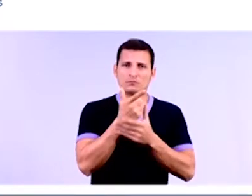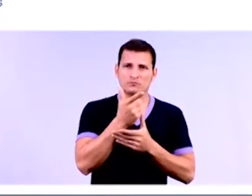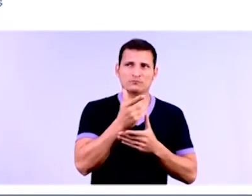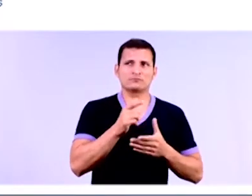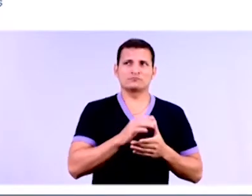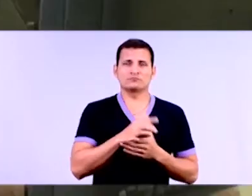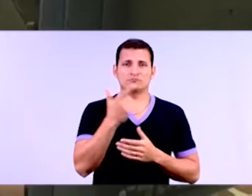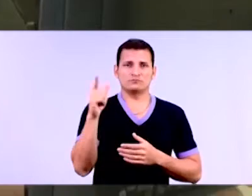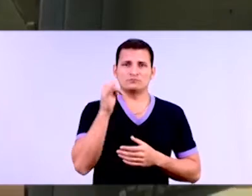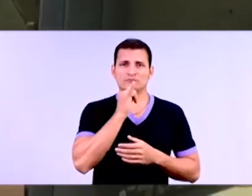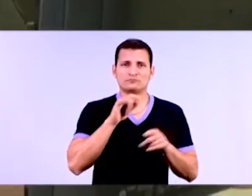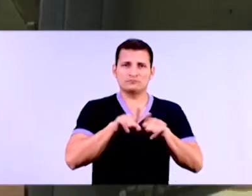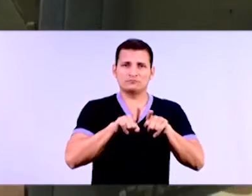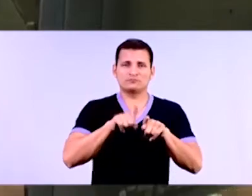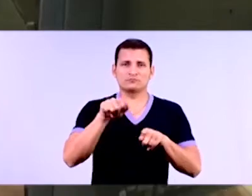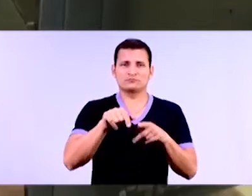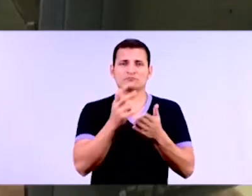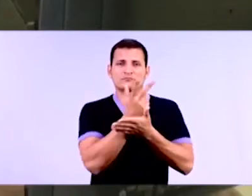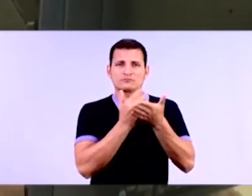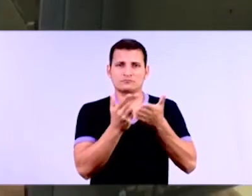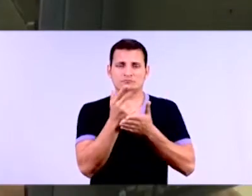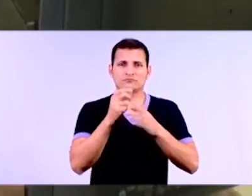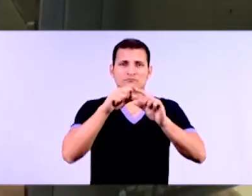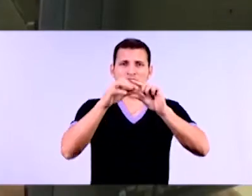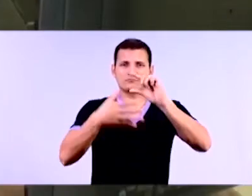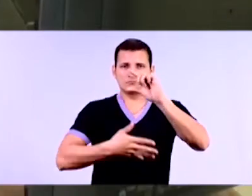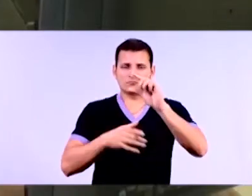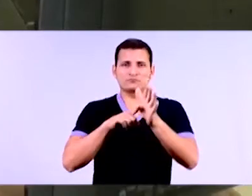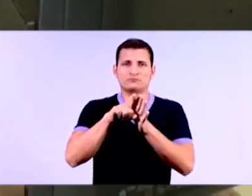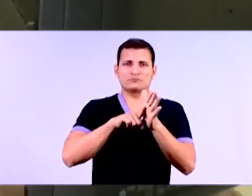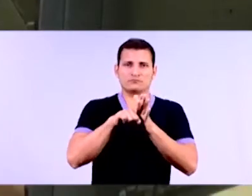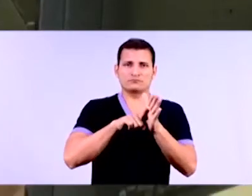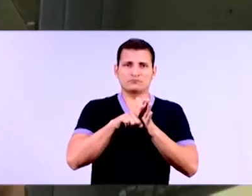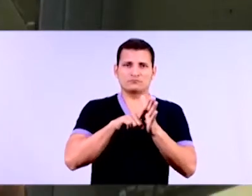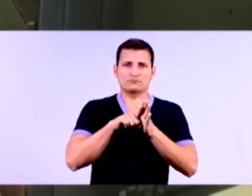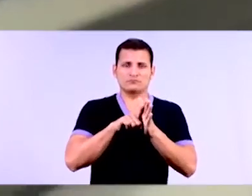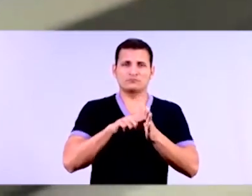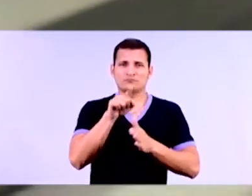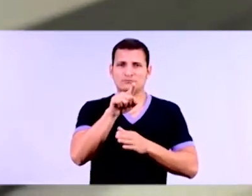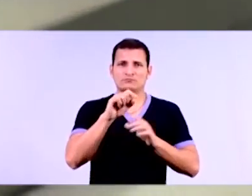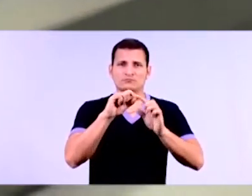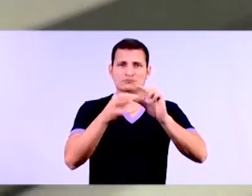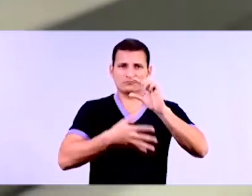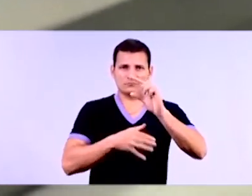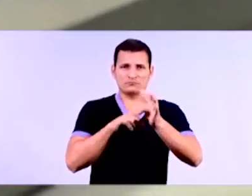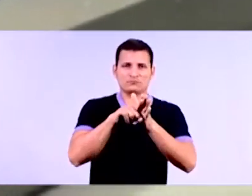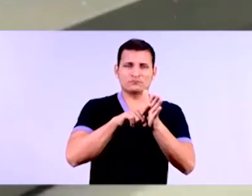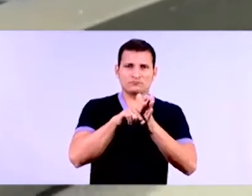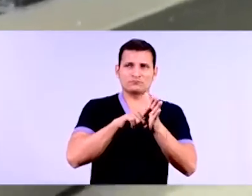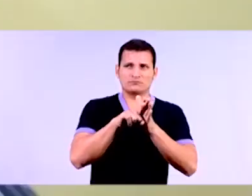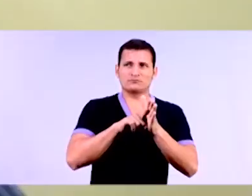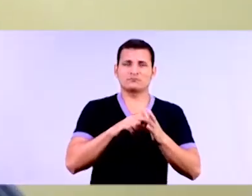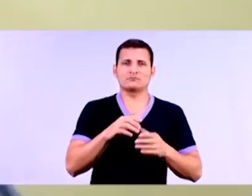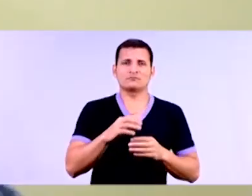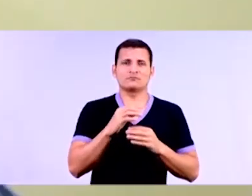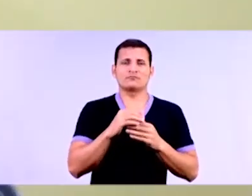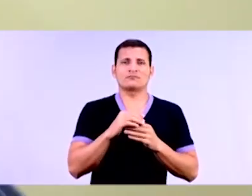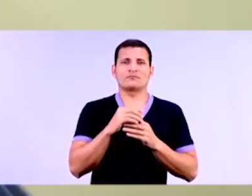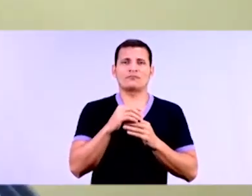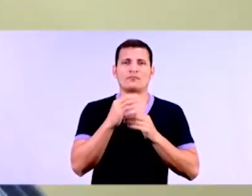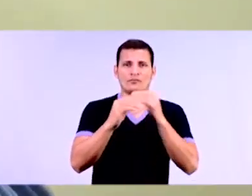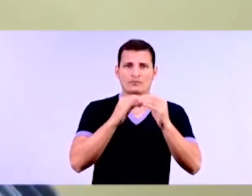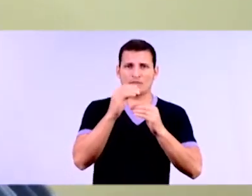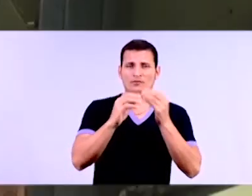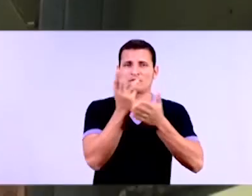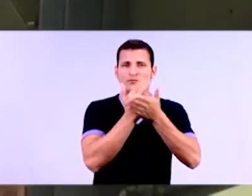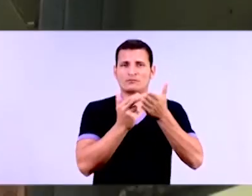Outro exemplo também é pesquisar imagens no Google. Quando você pesquisa imagens no Google, o banco de imagens ele é mais rico